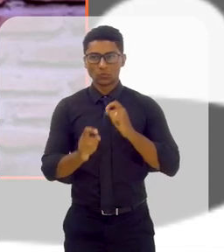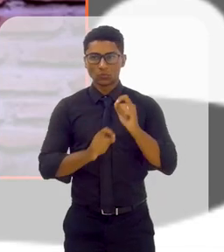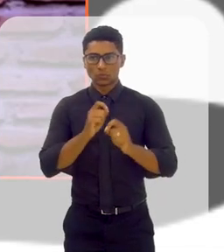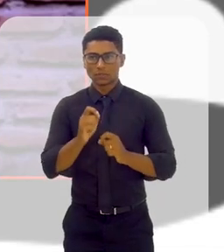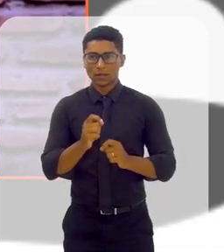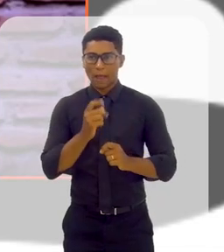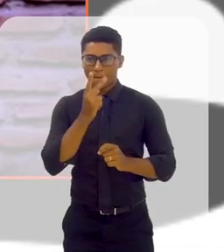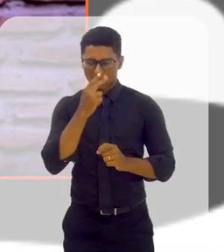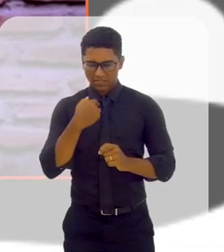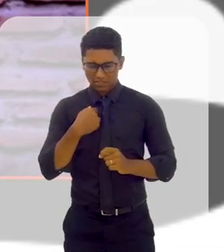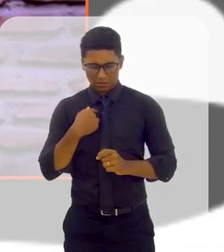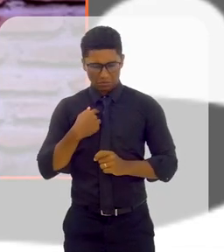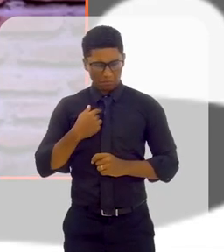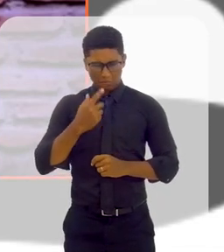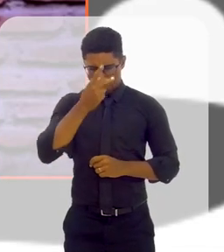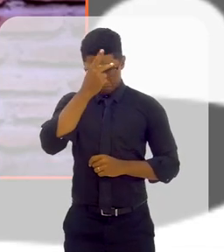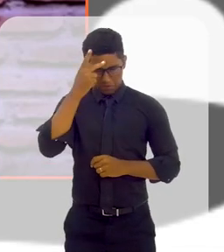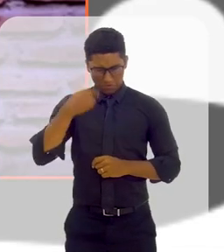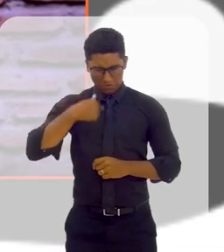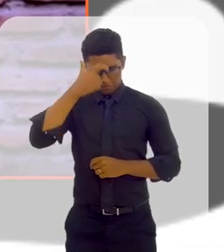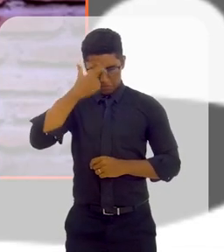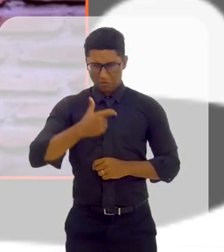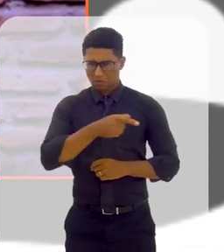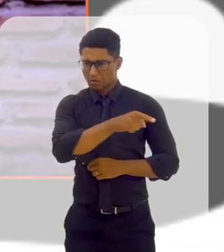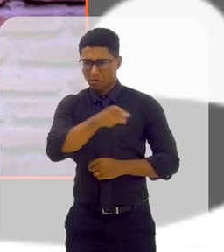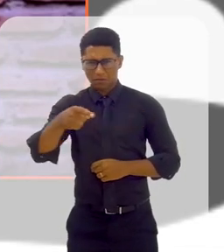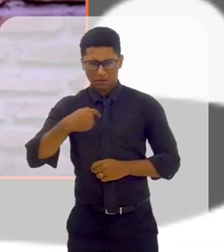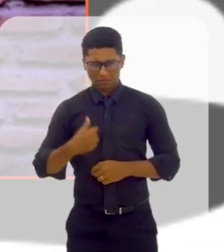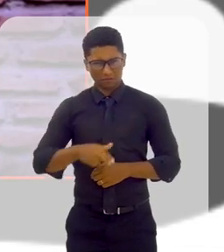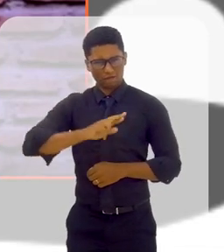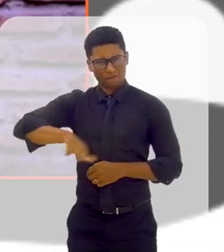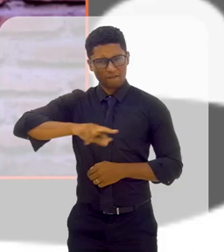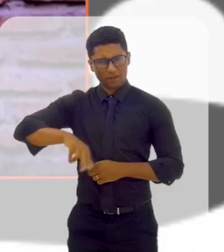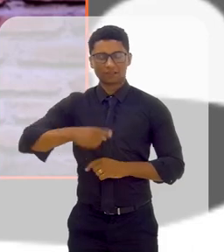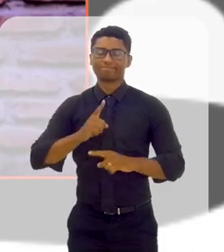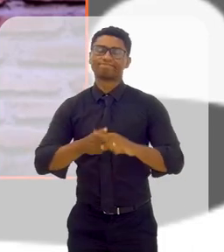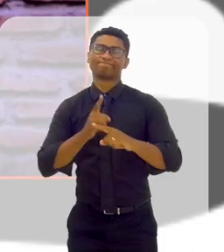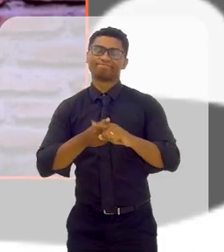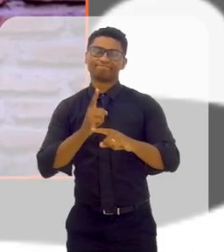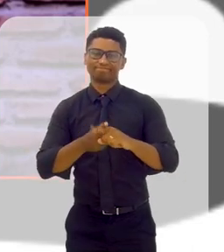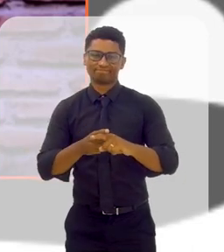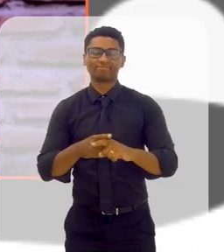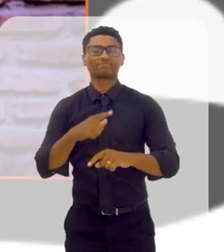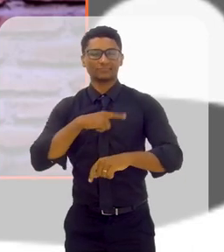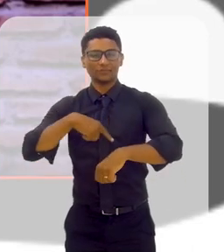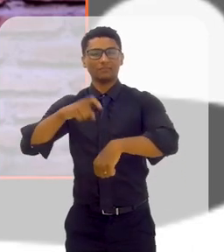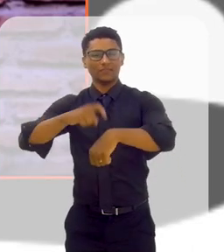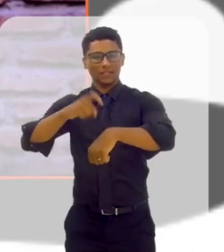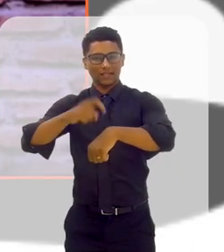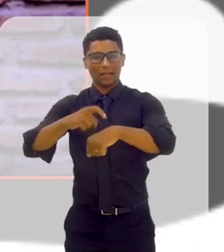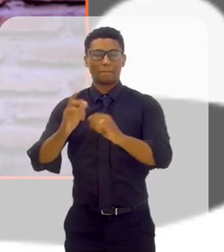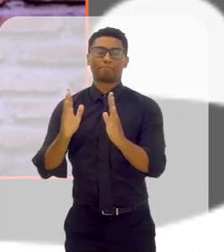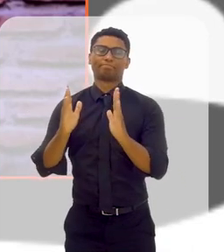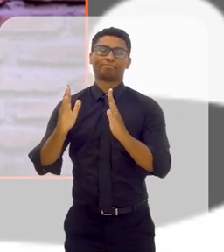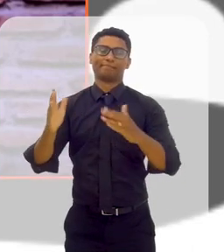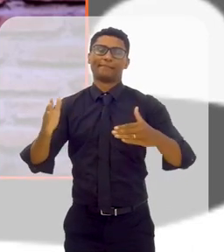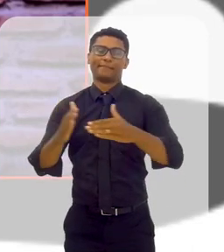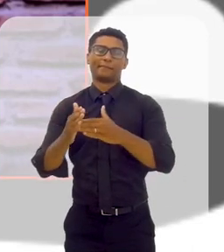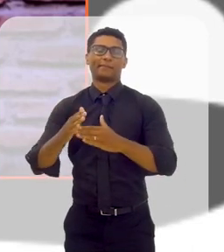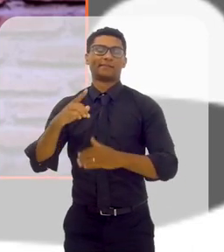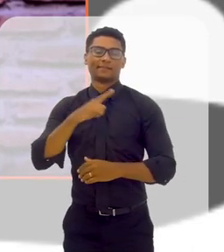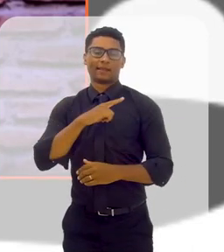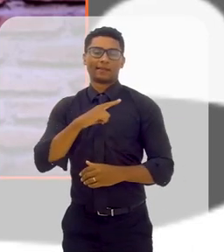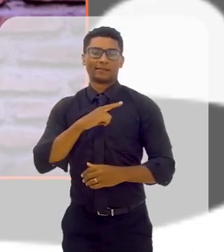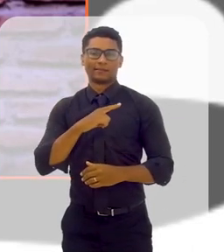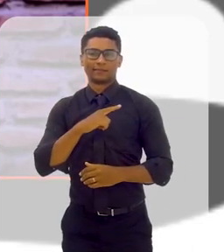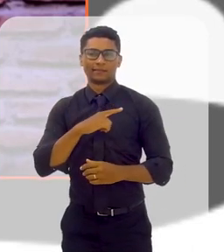completamente deslocada justamente toda essa questão de precisa programada ela surge para gerar